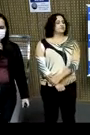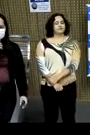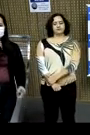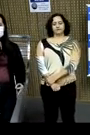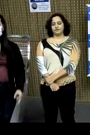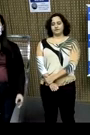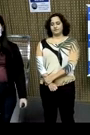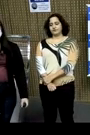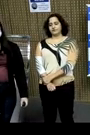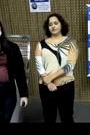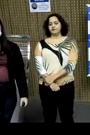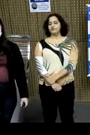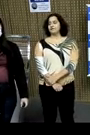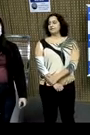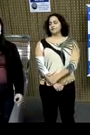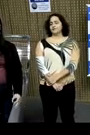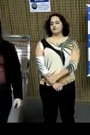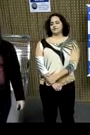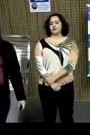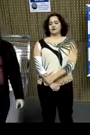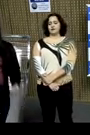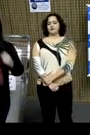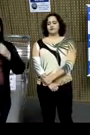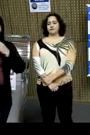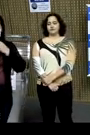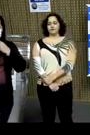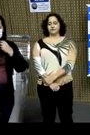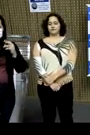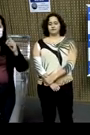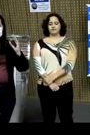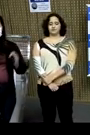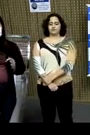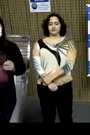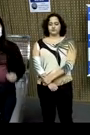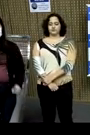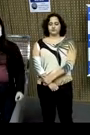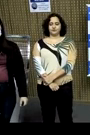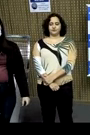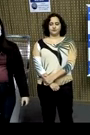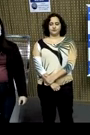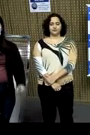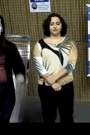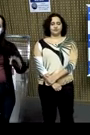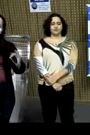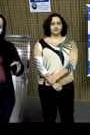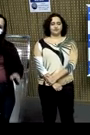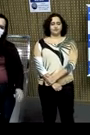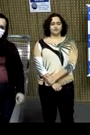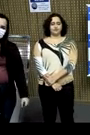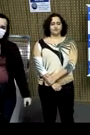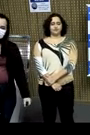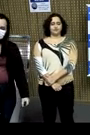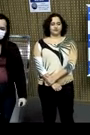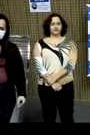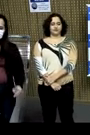84. No primeiro semestre, tivemos aqui já 38 pré-natais encerrados. Os números de gestantes com pré-natal encerrado em menores